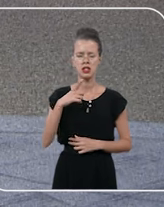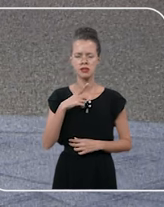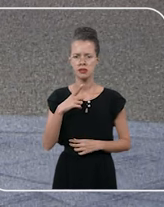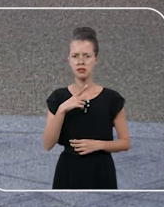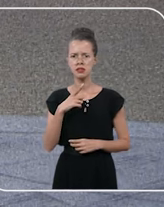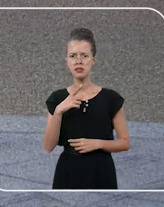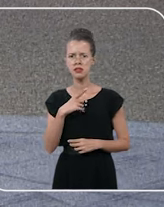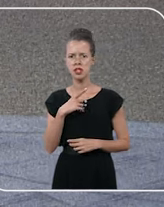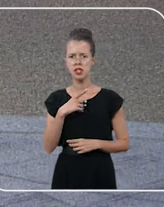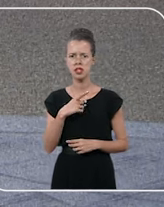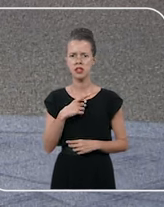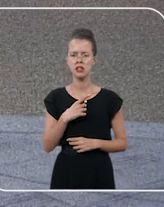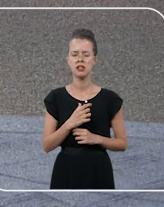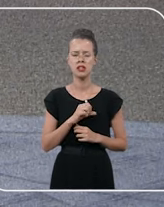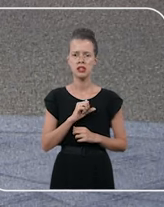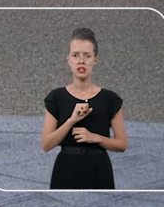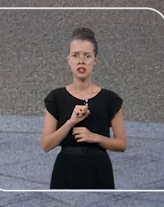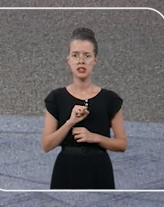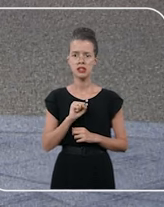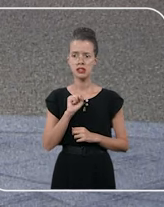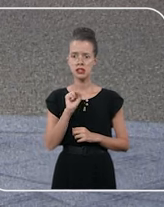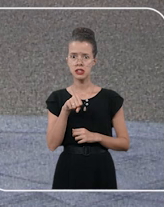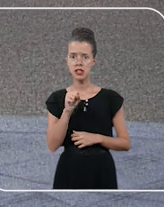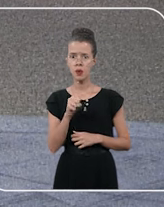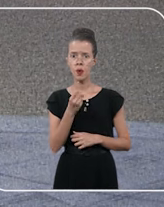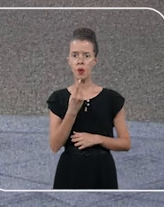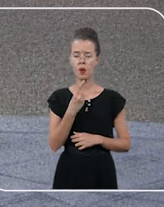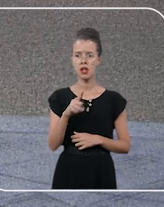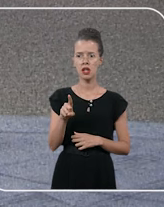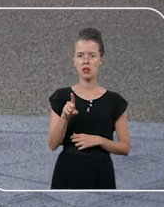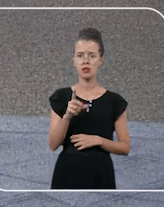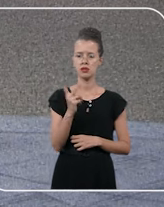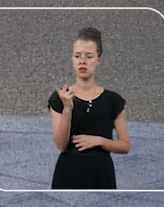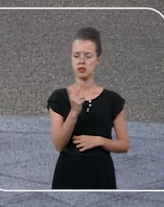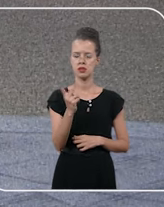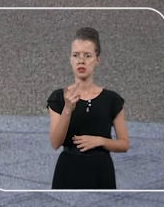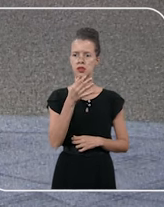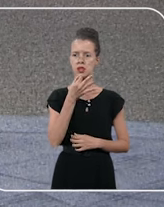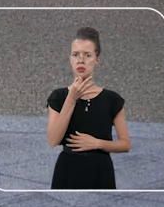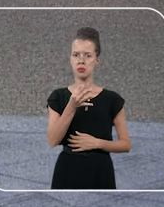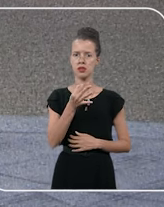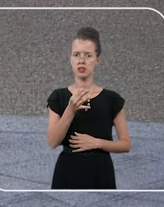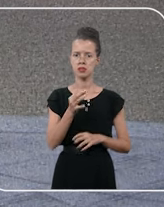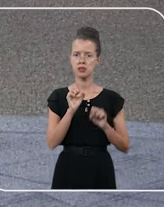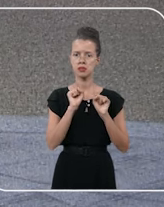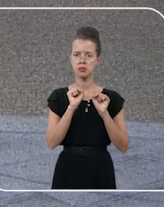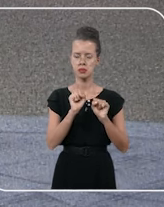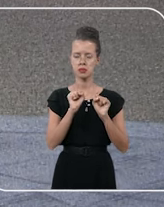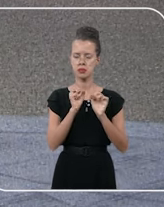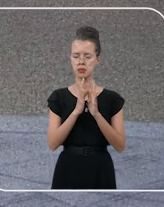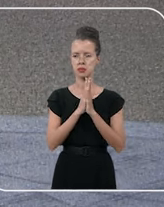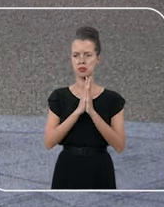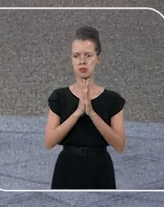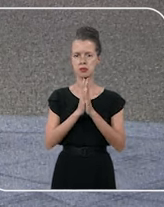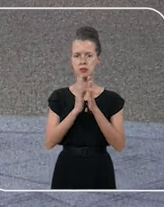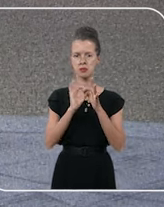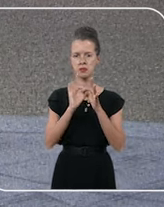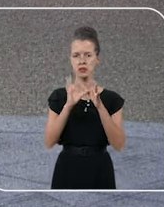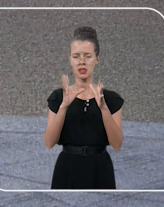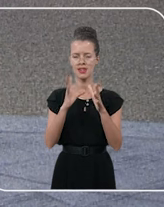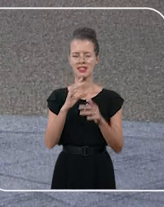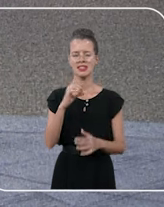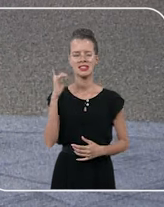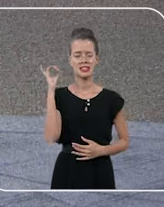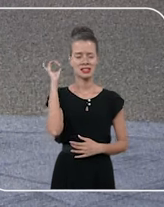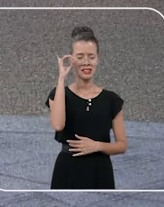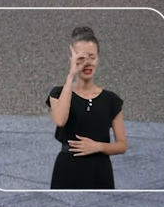sem nenhuma burocracia? Eu quero ouvir a opinião de ambos, enfim, porque isso ainda é sim um sacrifício, ainda é um